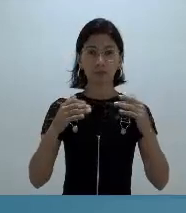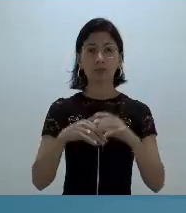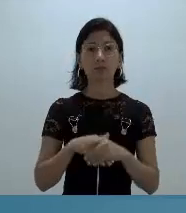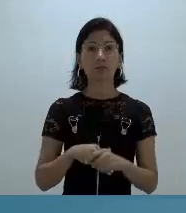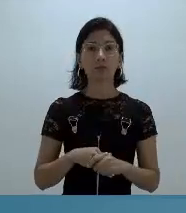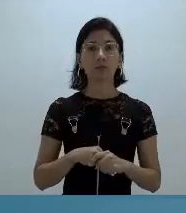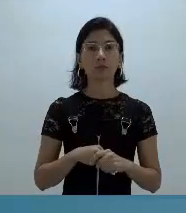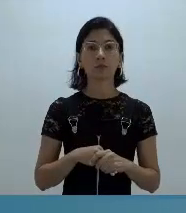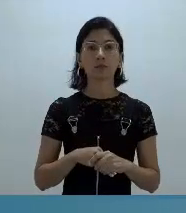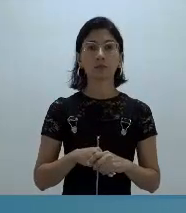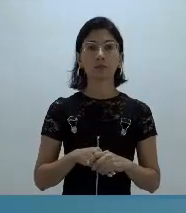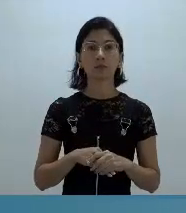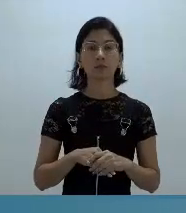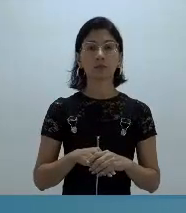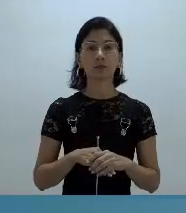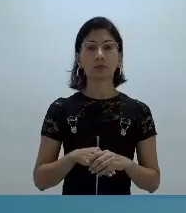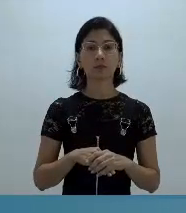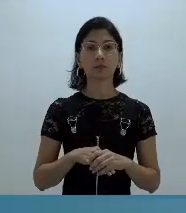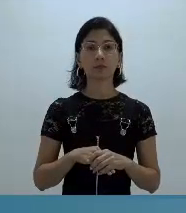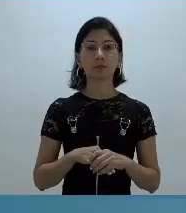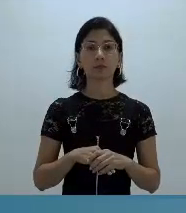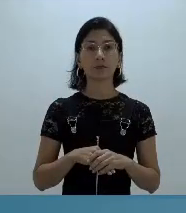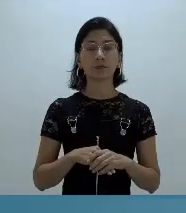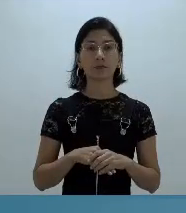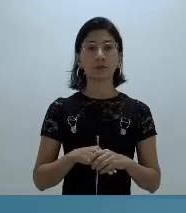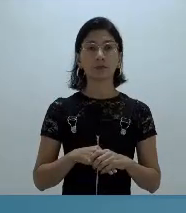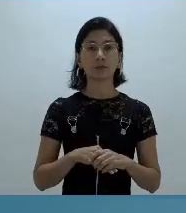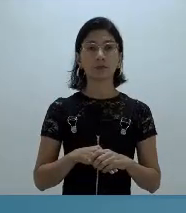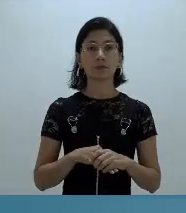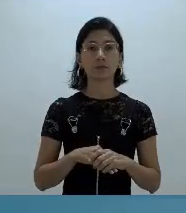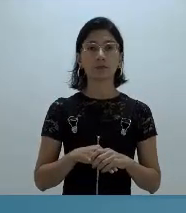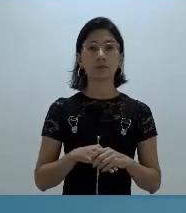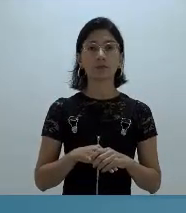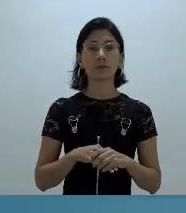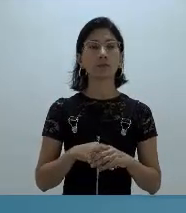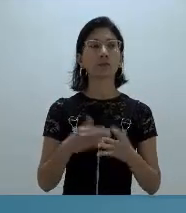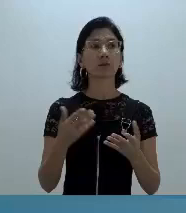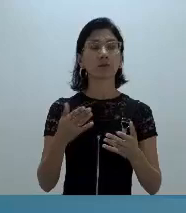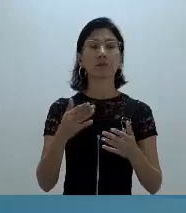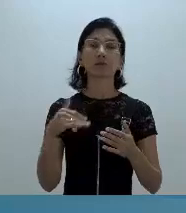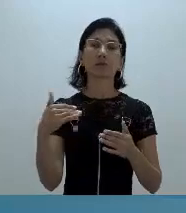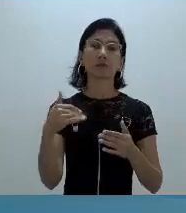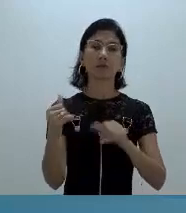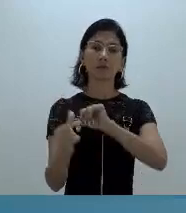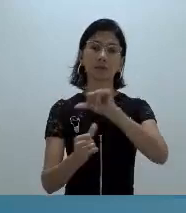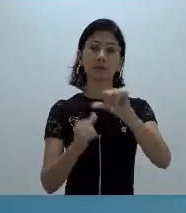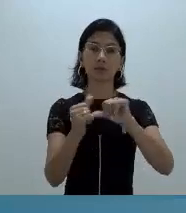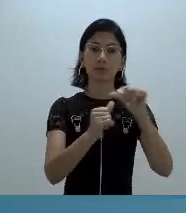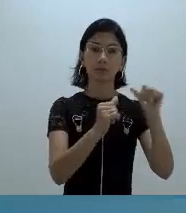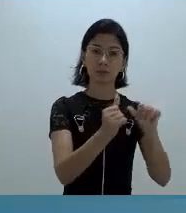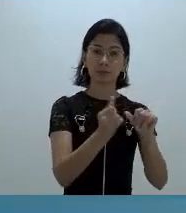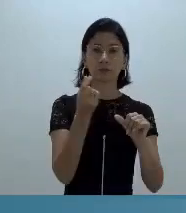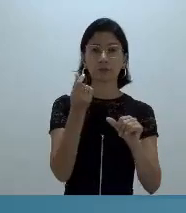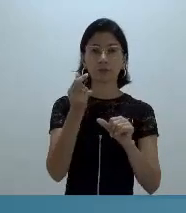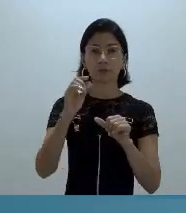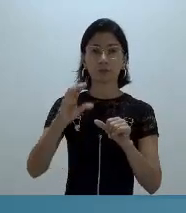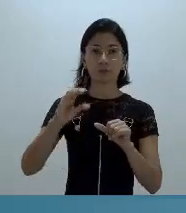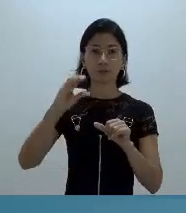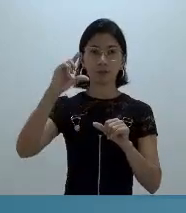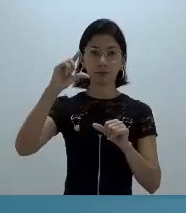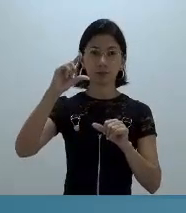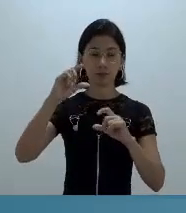de condenação gerará o arbitramento do honorário, que serão fixados nos termos do artigo 20, parágrafo 4 do